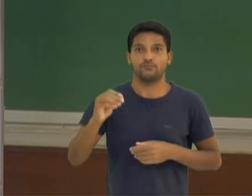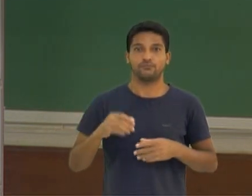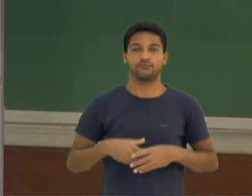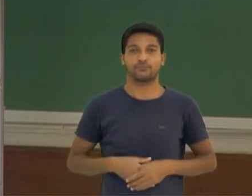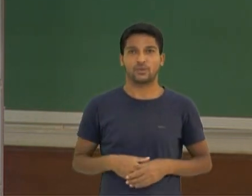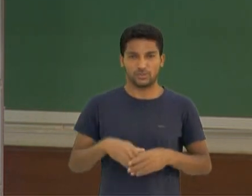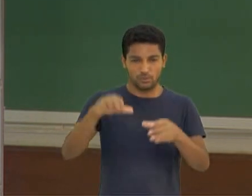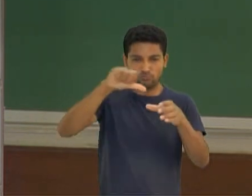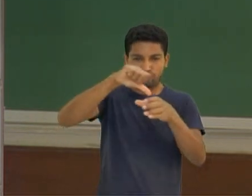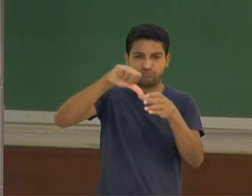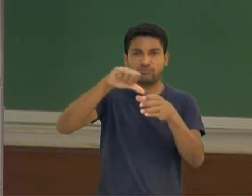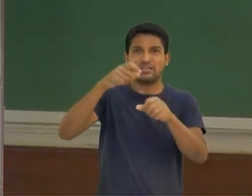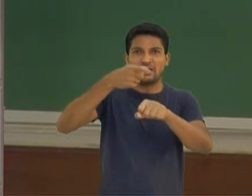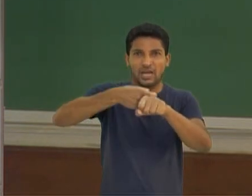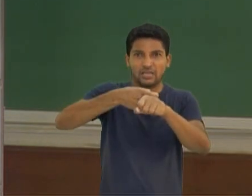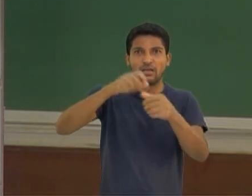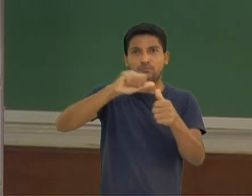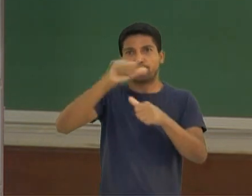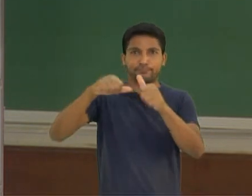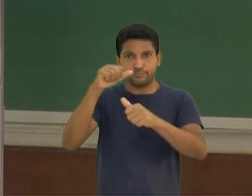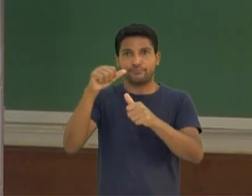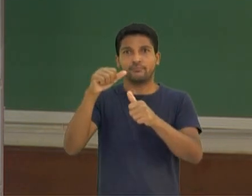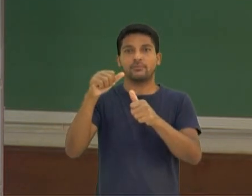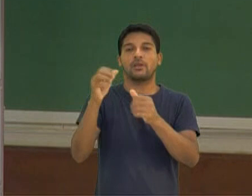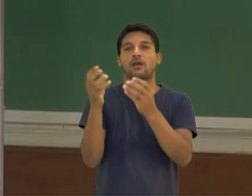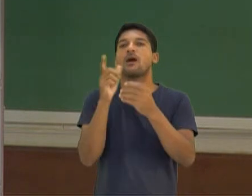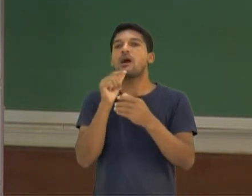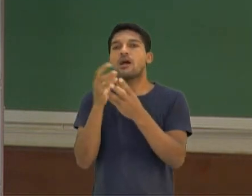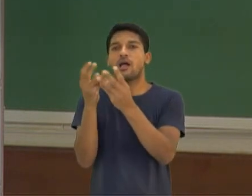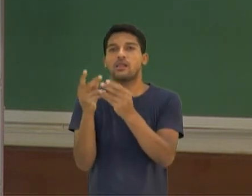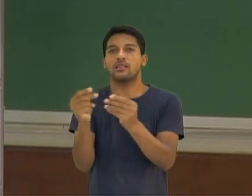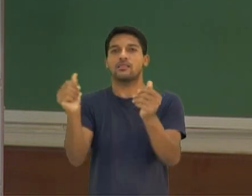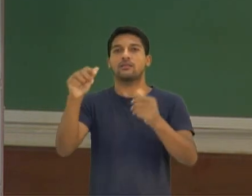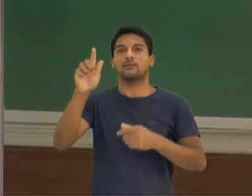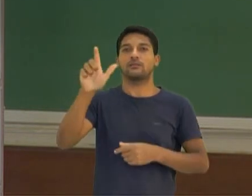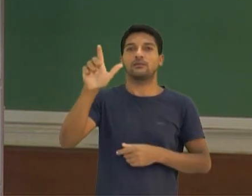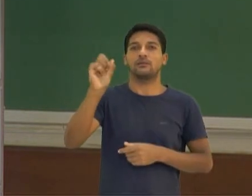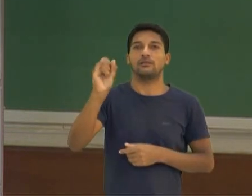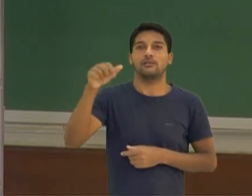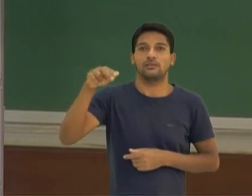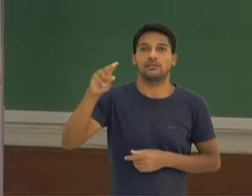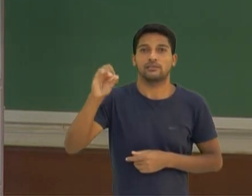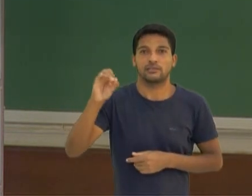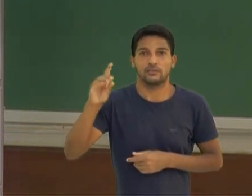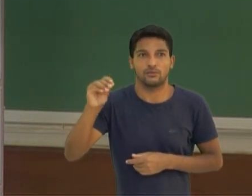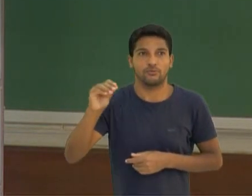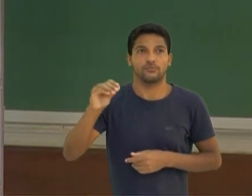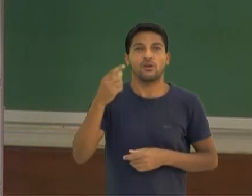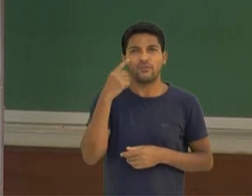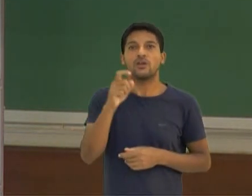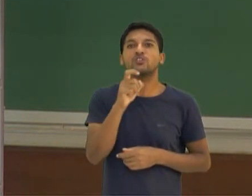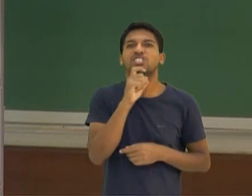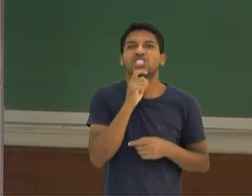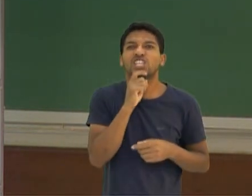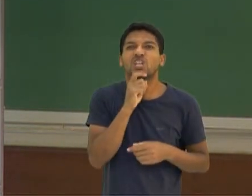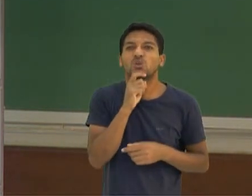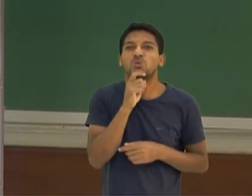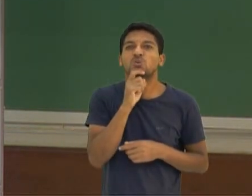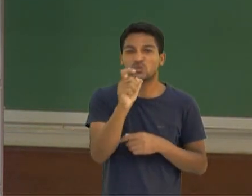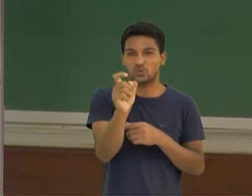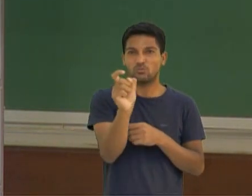vai mudar do estado sólido e vai para o estado líquido, beleza? Como o gelo quando se torna